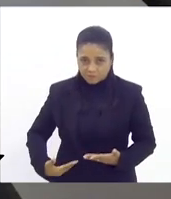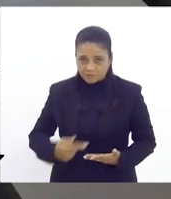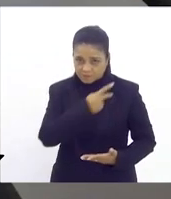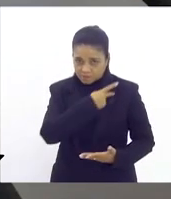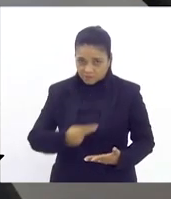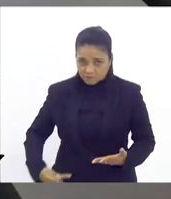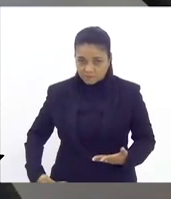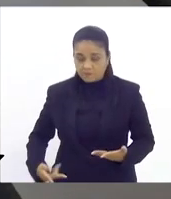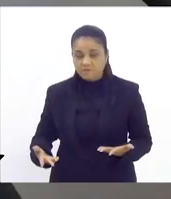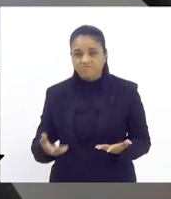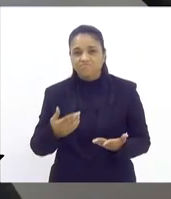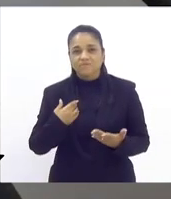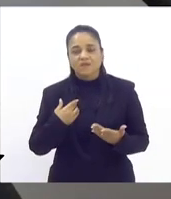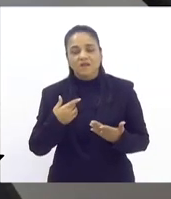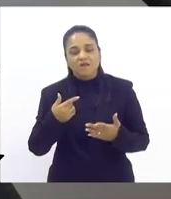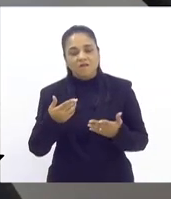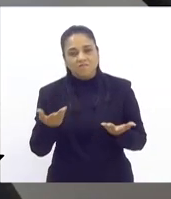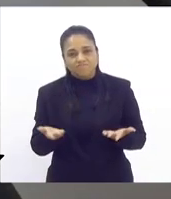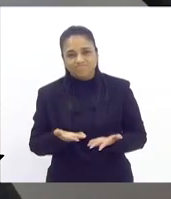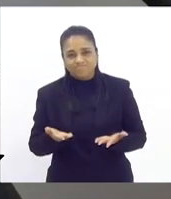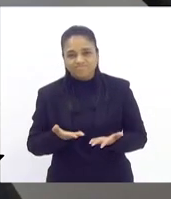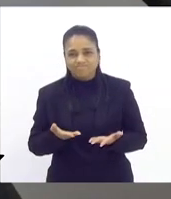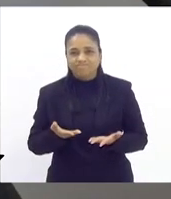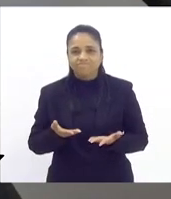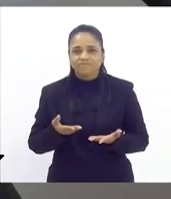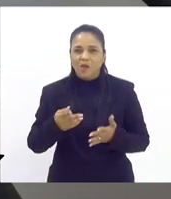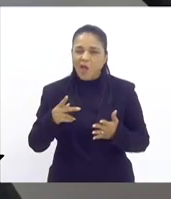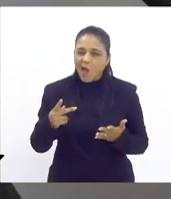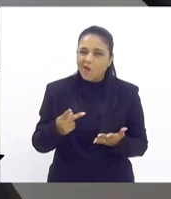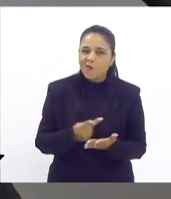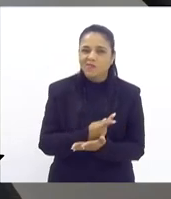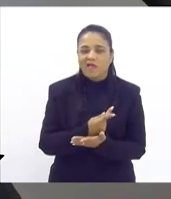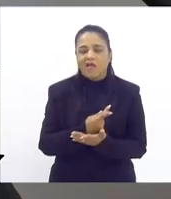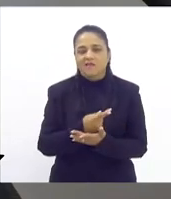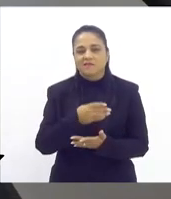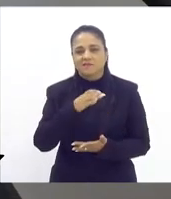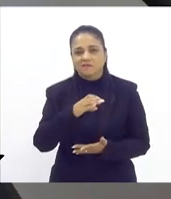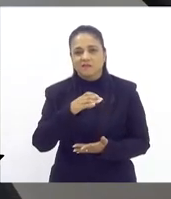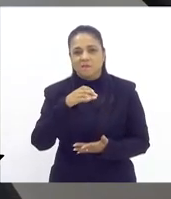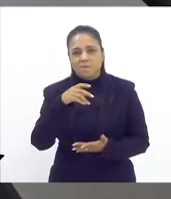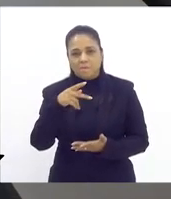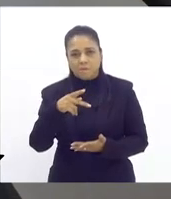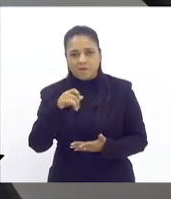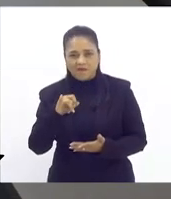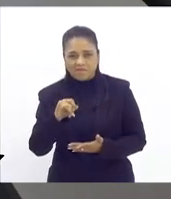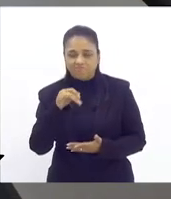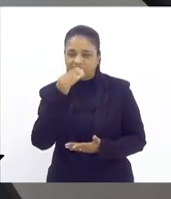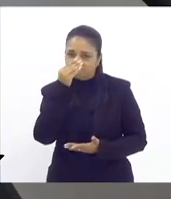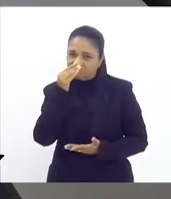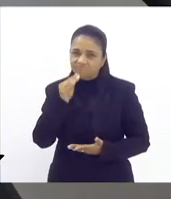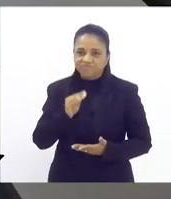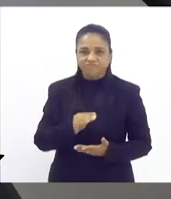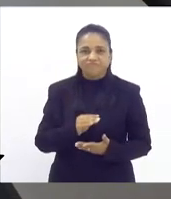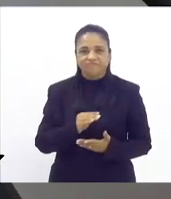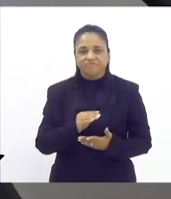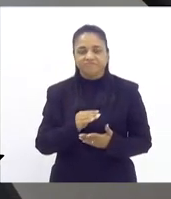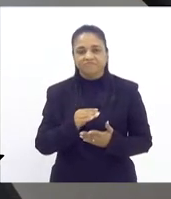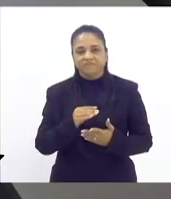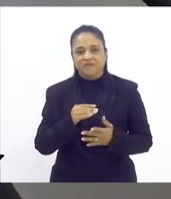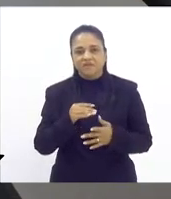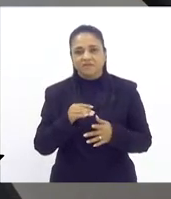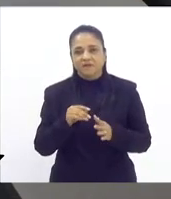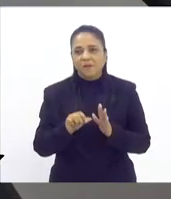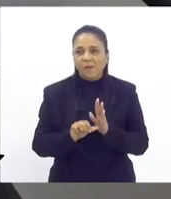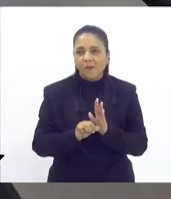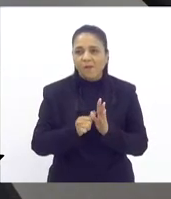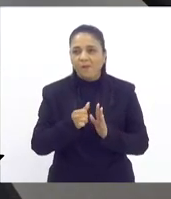sou Comenta uma coisa que sempre acontece na CPI aqui né o descaso né deles sempre no primeiro